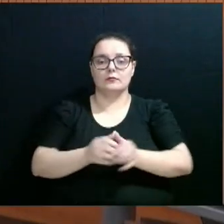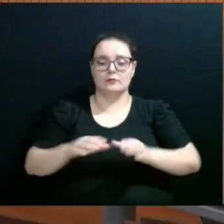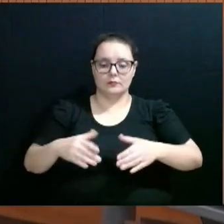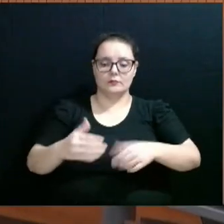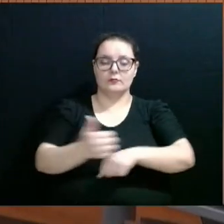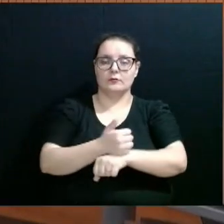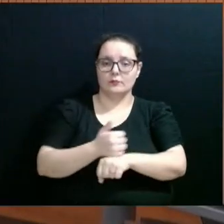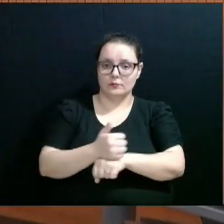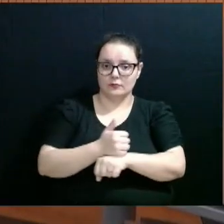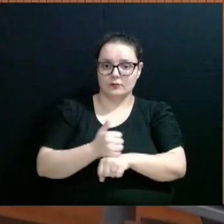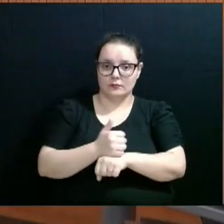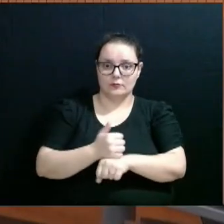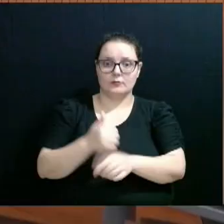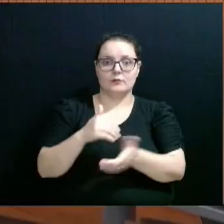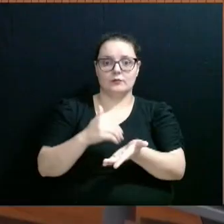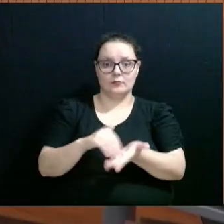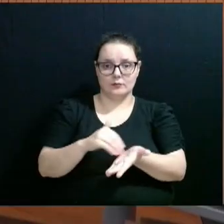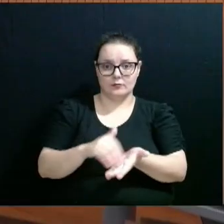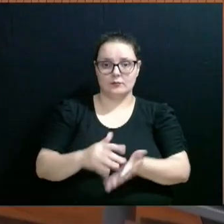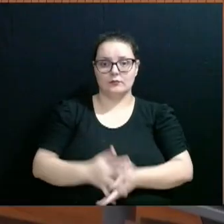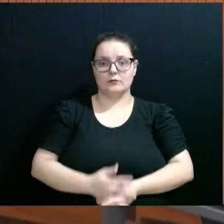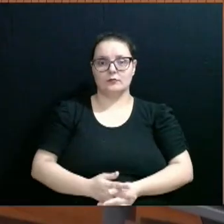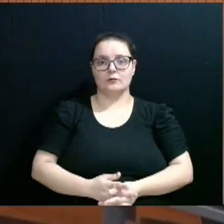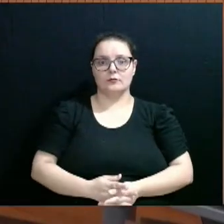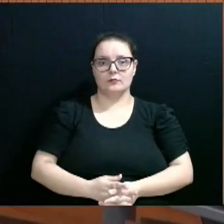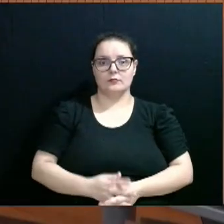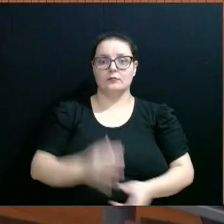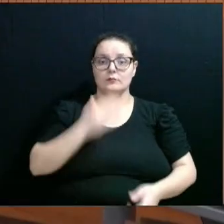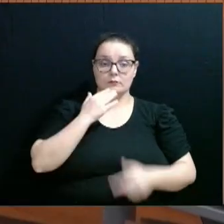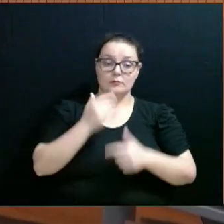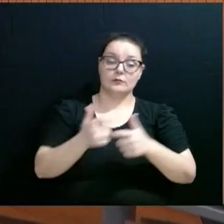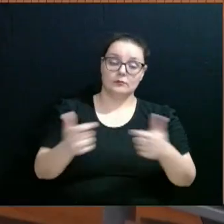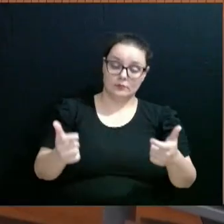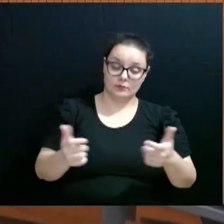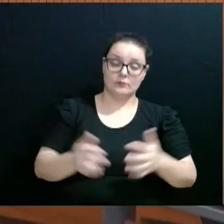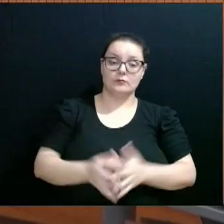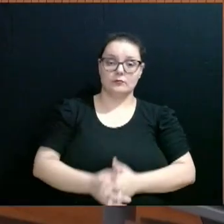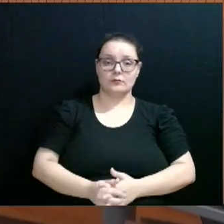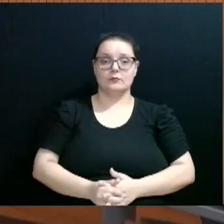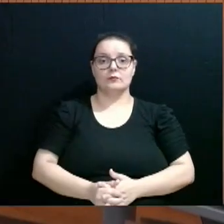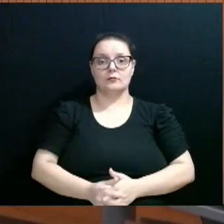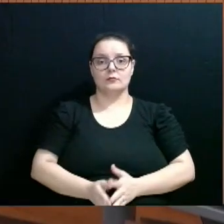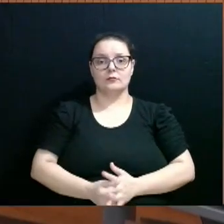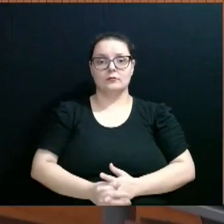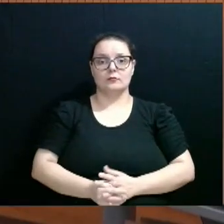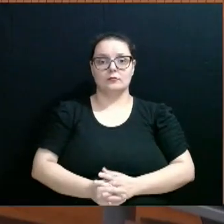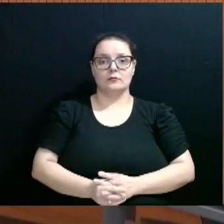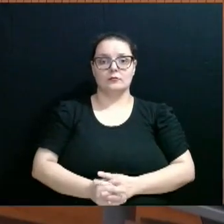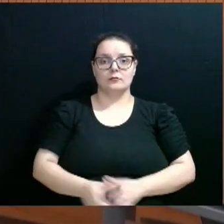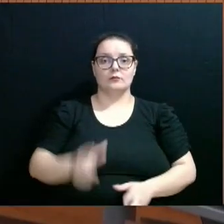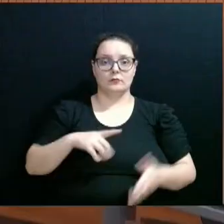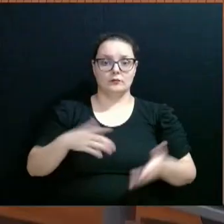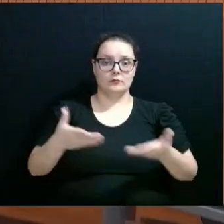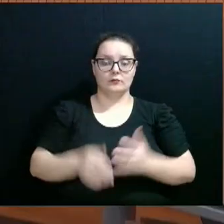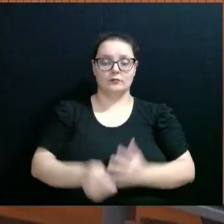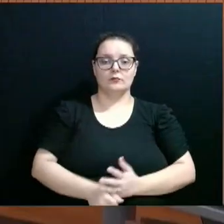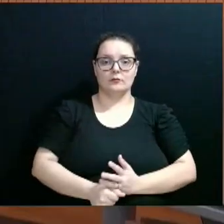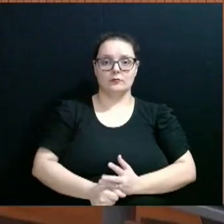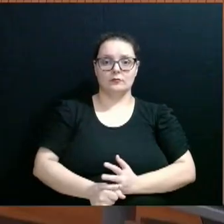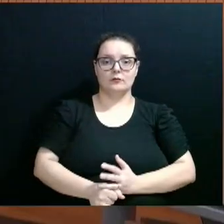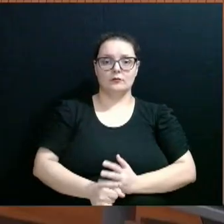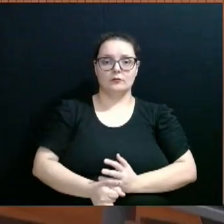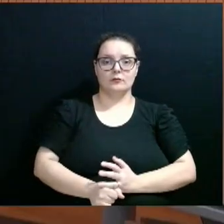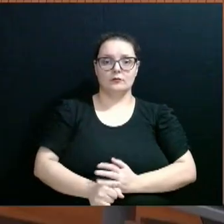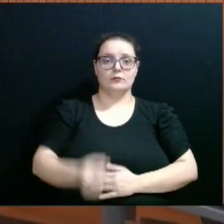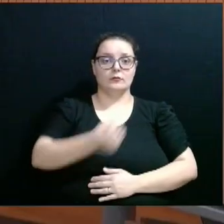da Secretaria uma demanda muito grande. Nós temos hoje um número reduzido de